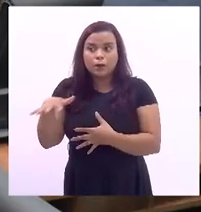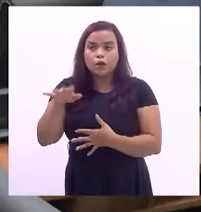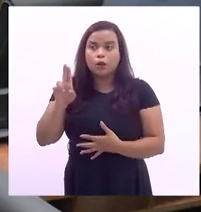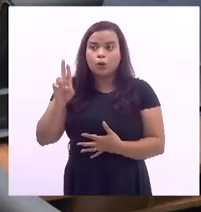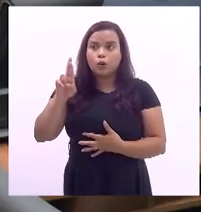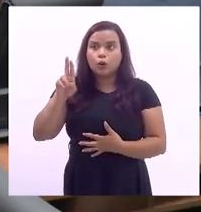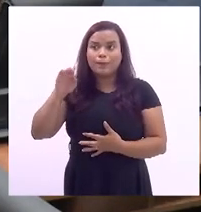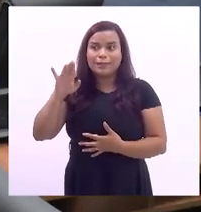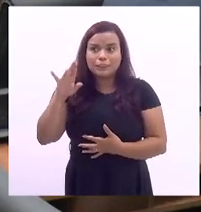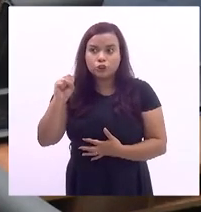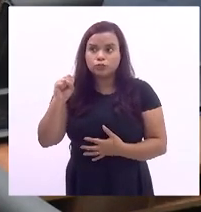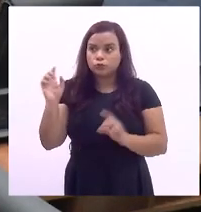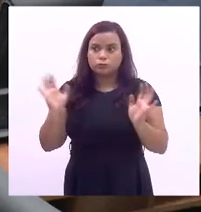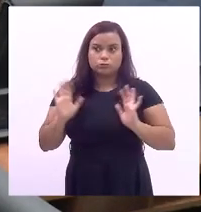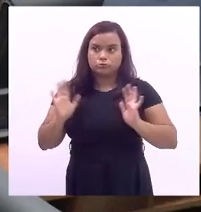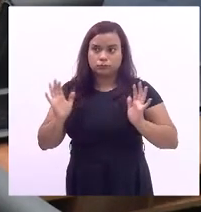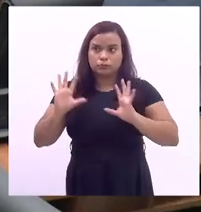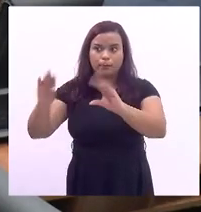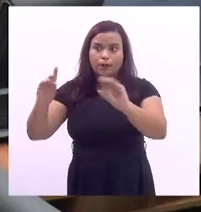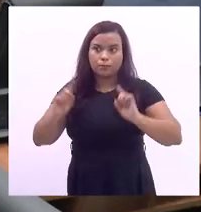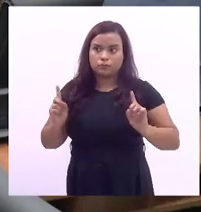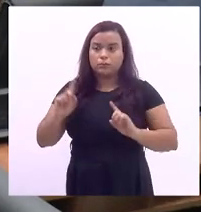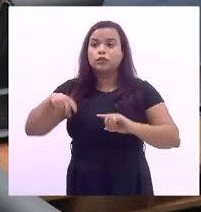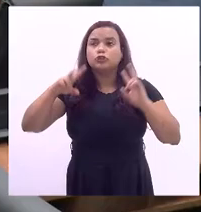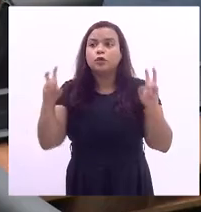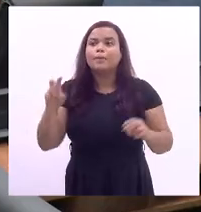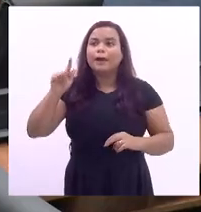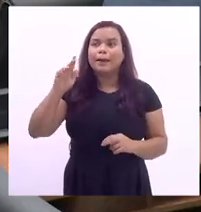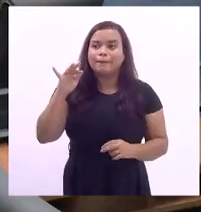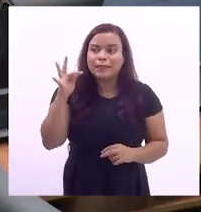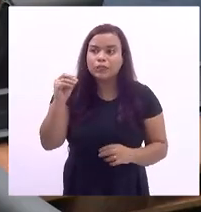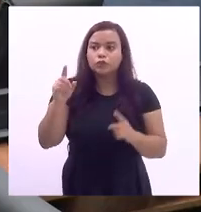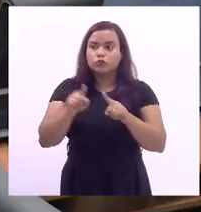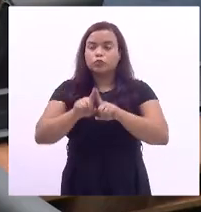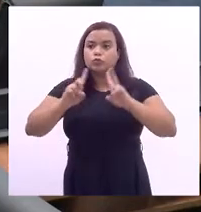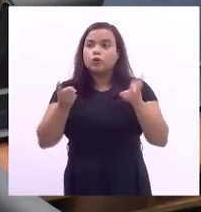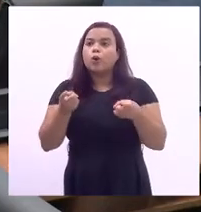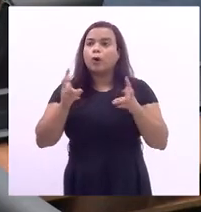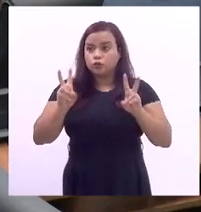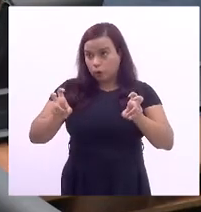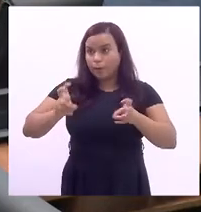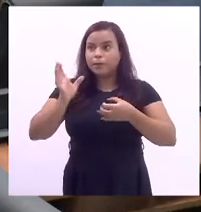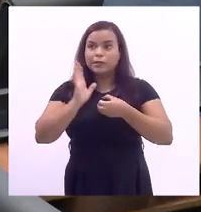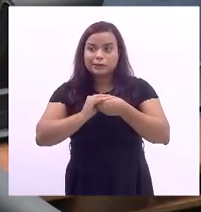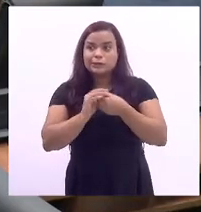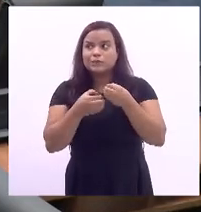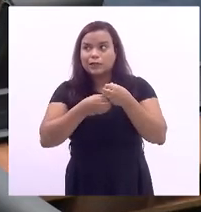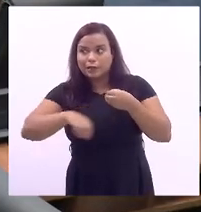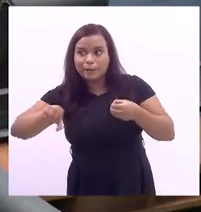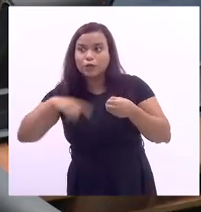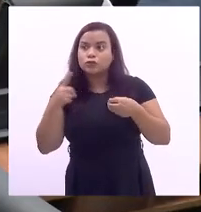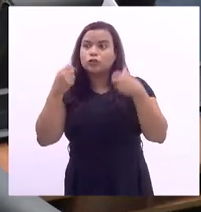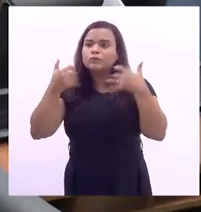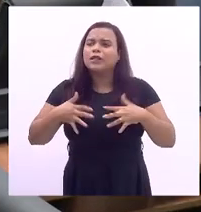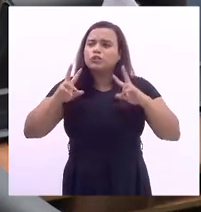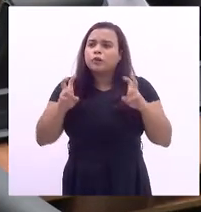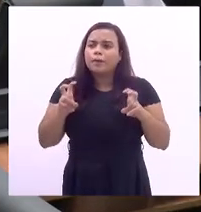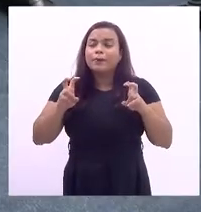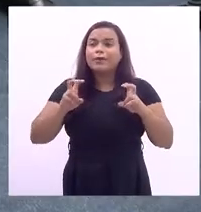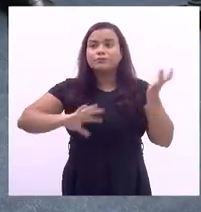sobre gabarito enfim questões de saneamento que a gente trata é uma área de incidência tributária